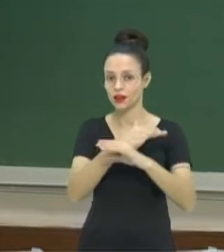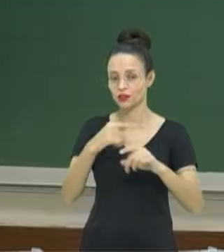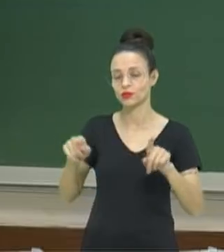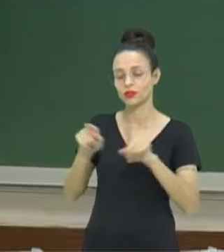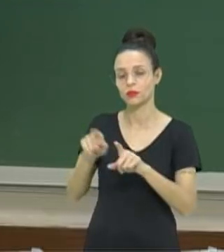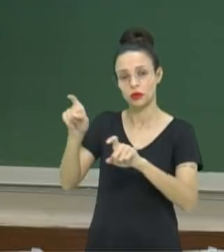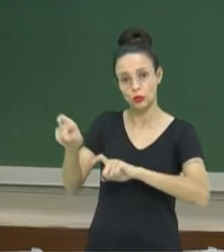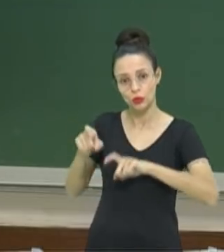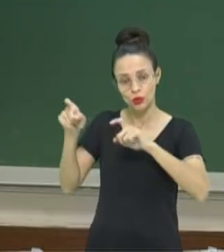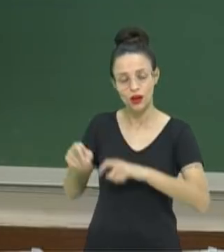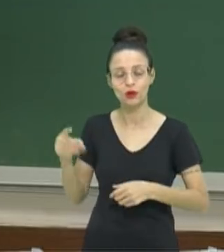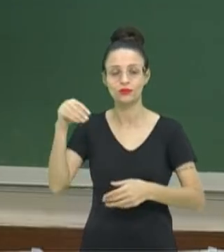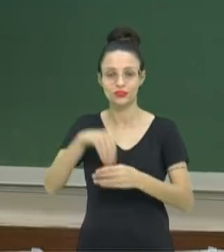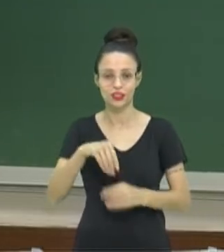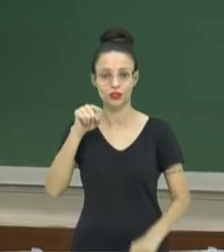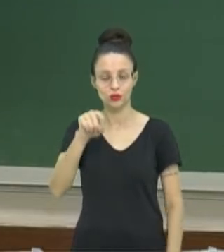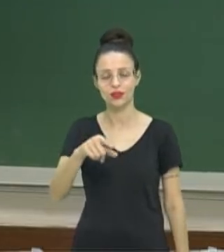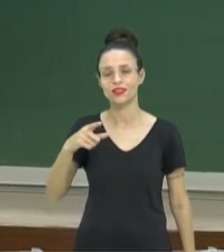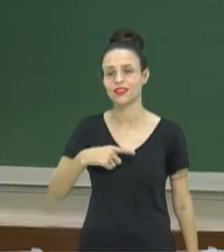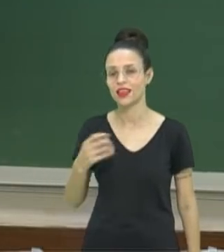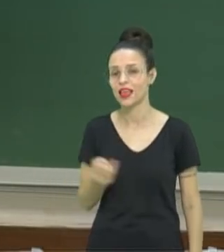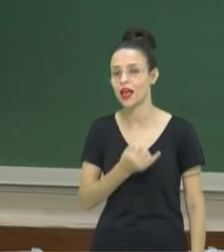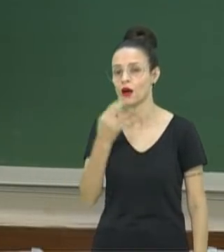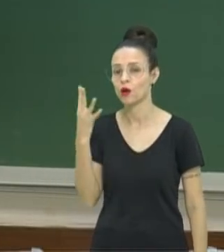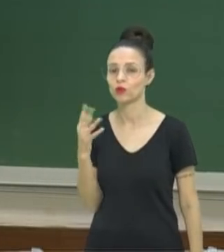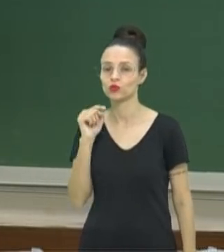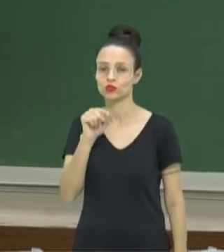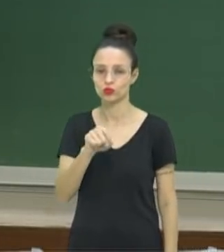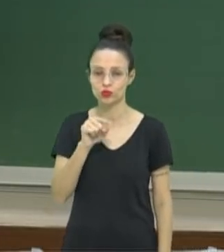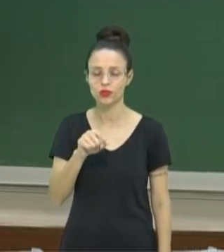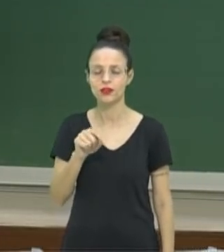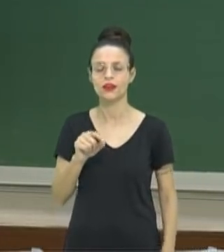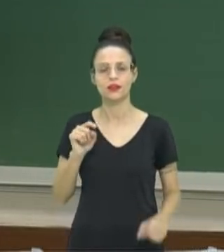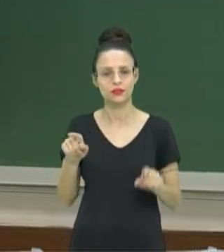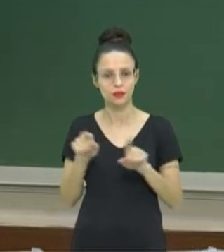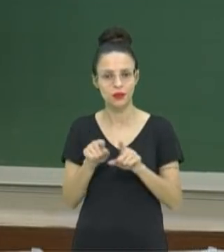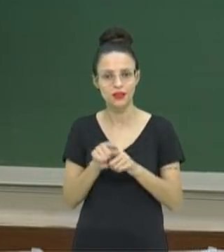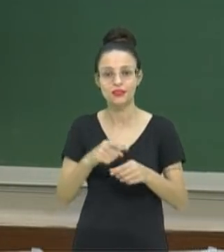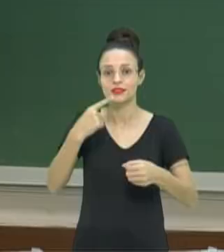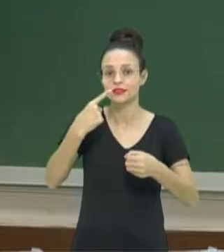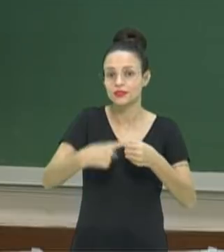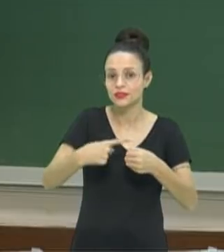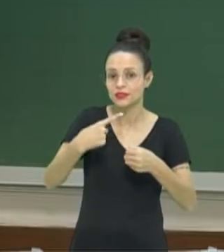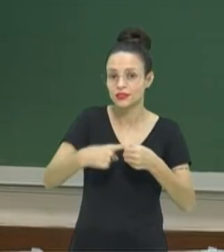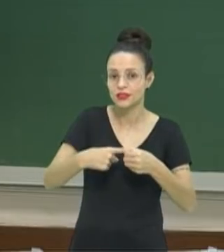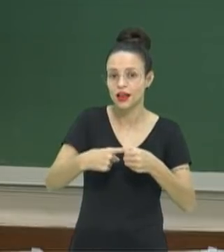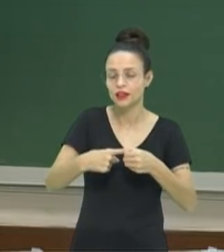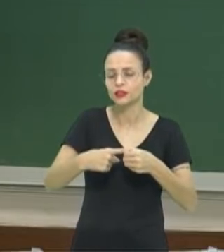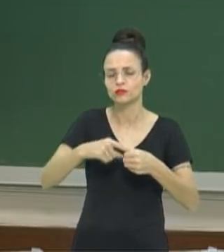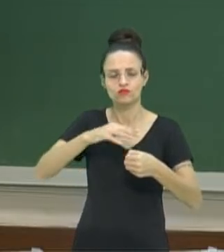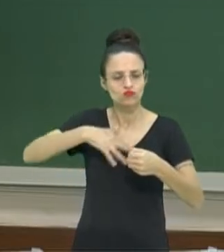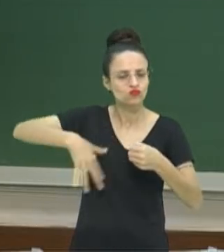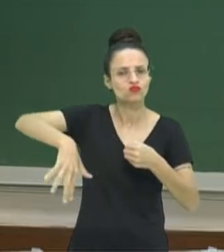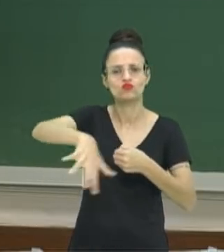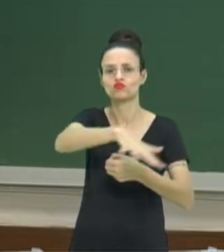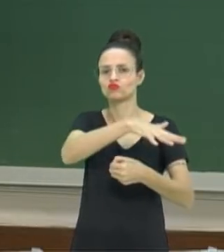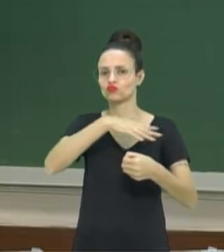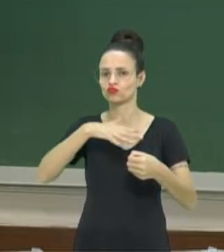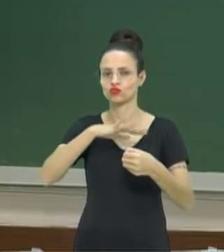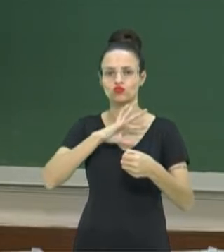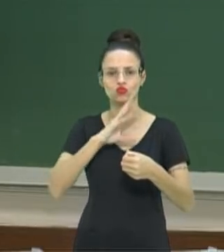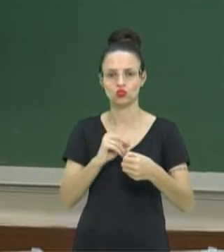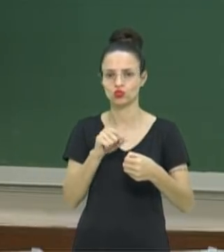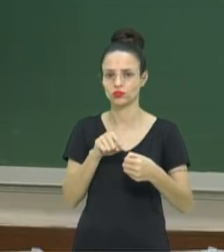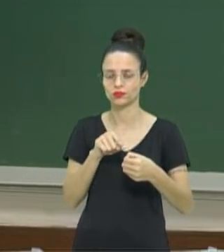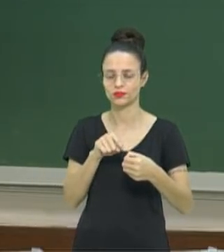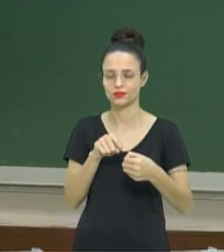município. Existem municípios que a cidade é inteira, ocupa toda a área do